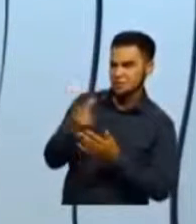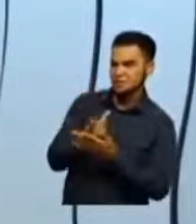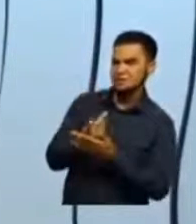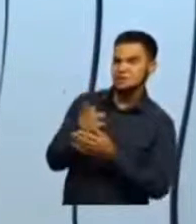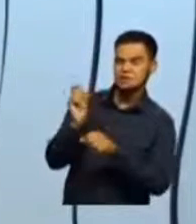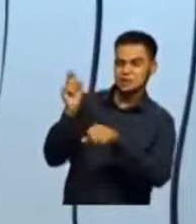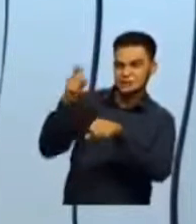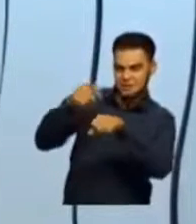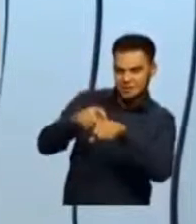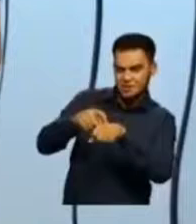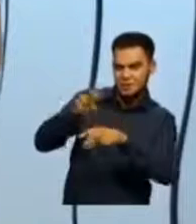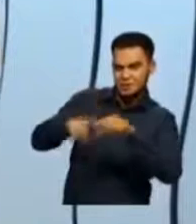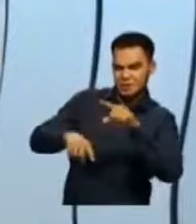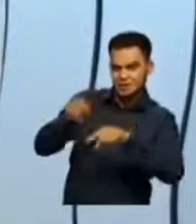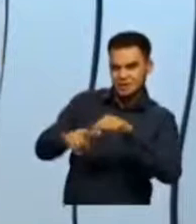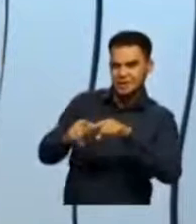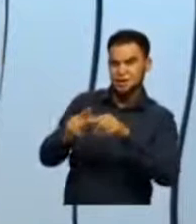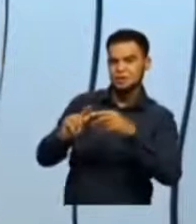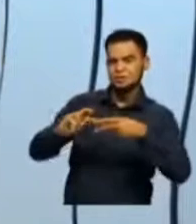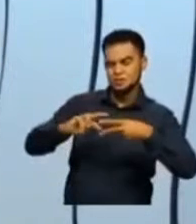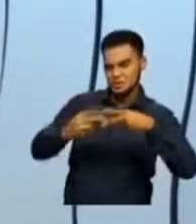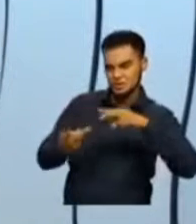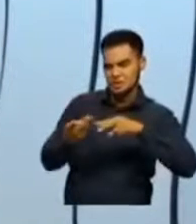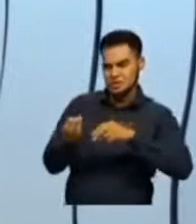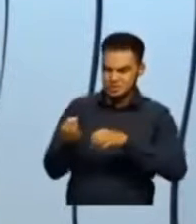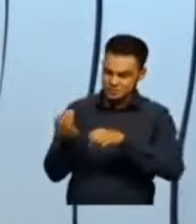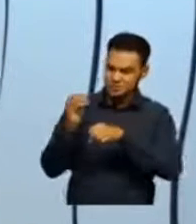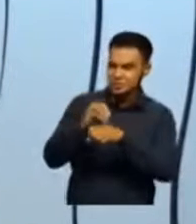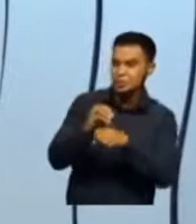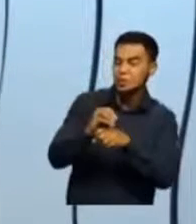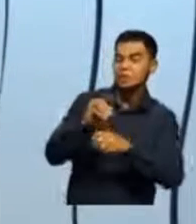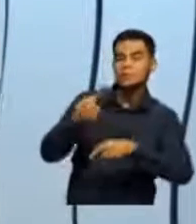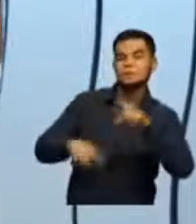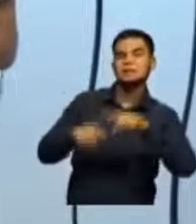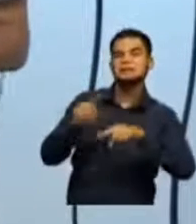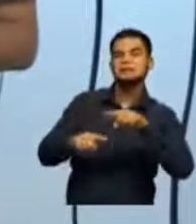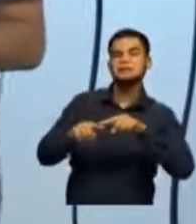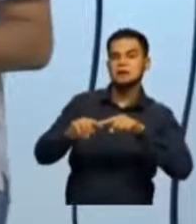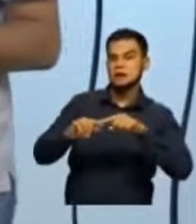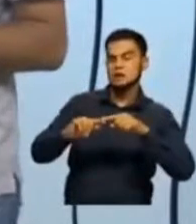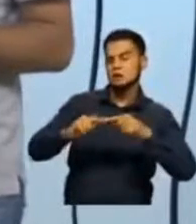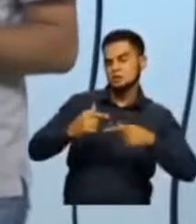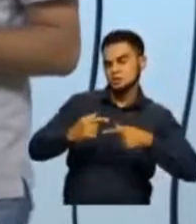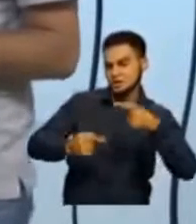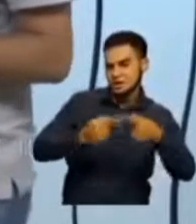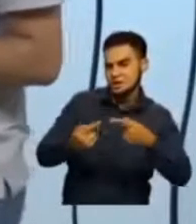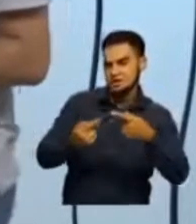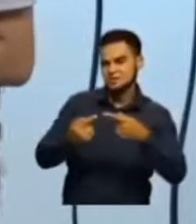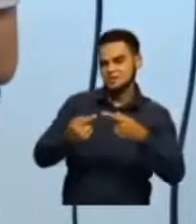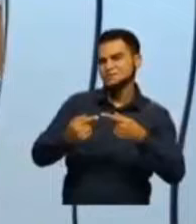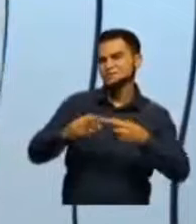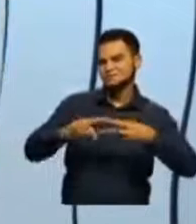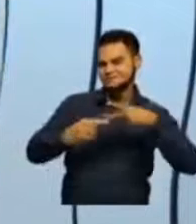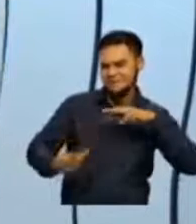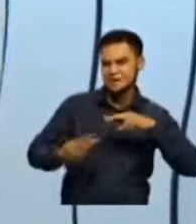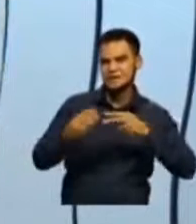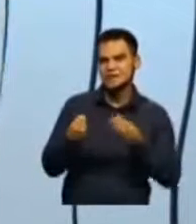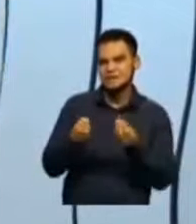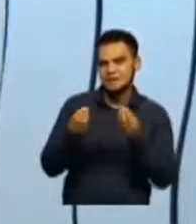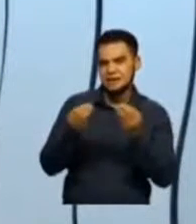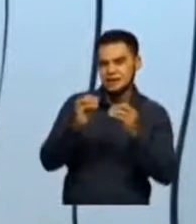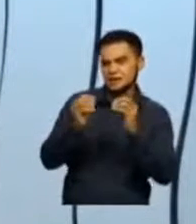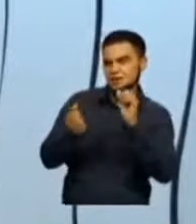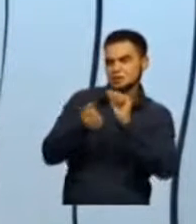injetou o material genético. O material genético vai se ligar ao material genético do vírus, da